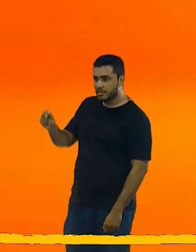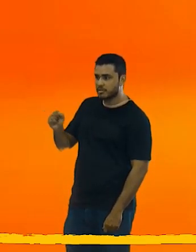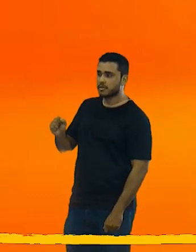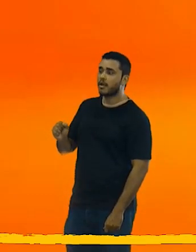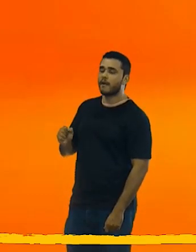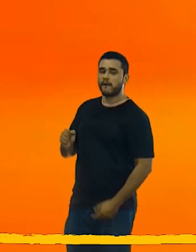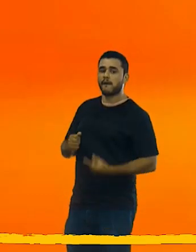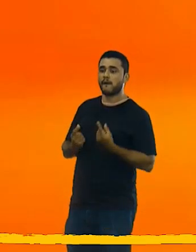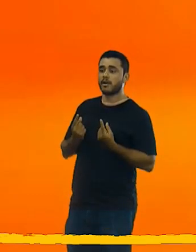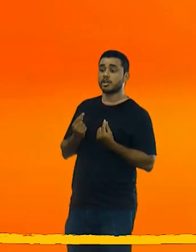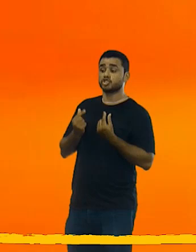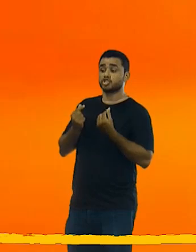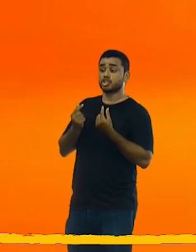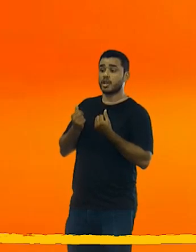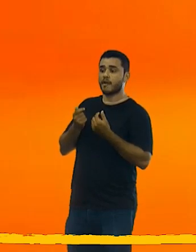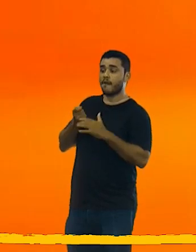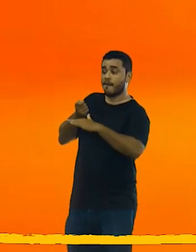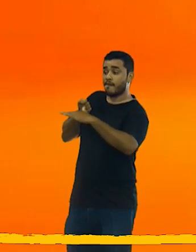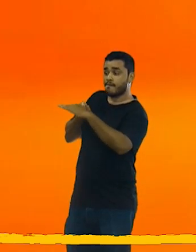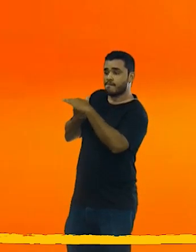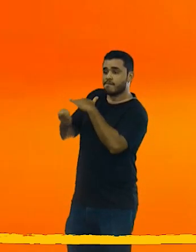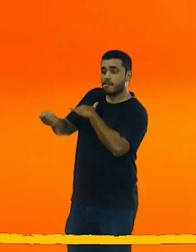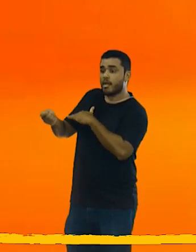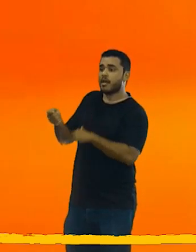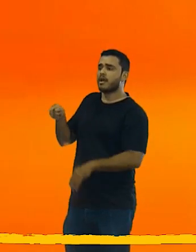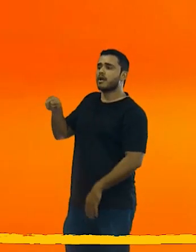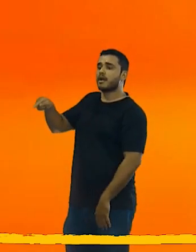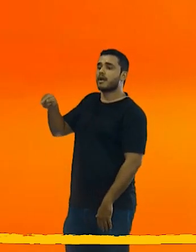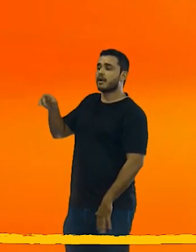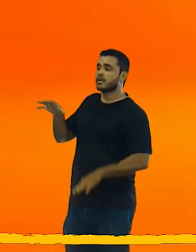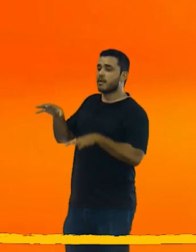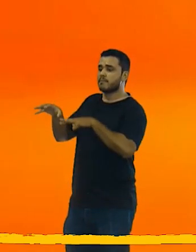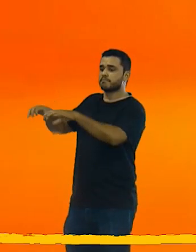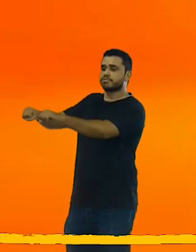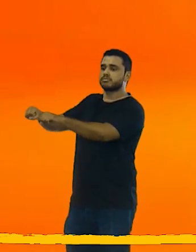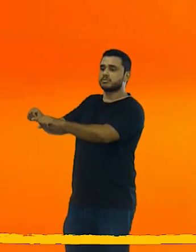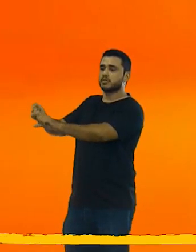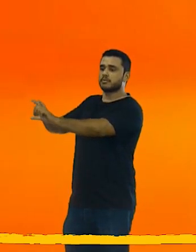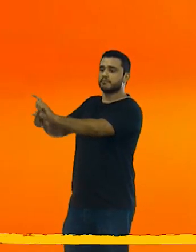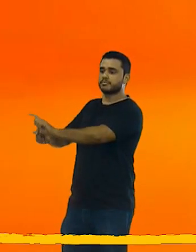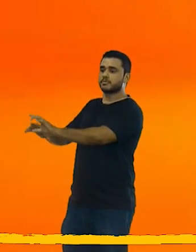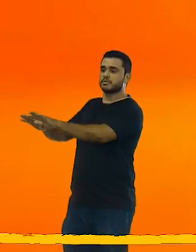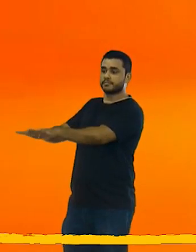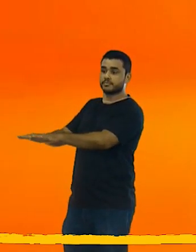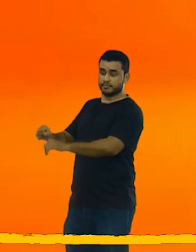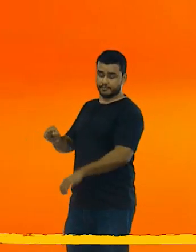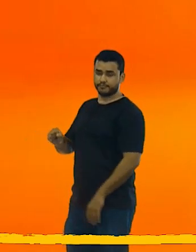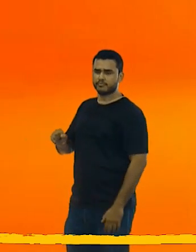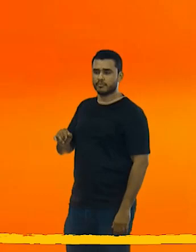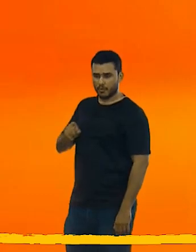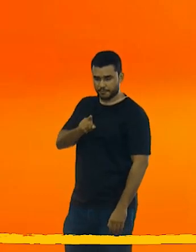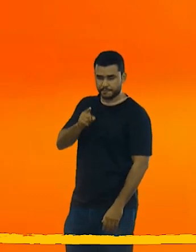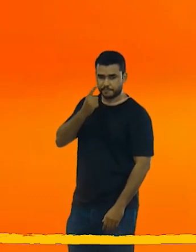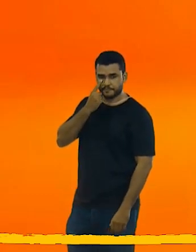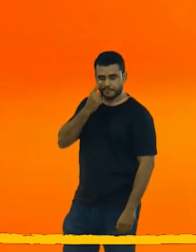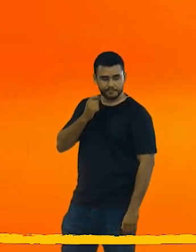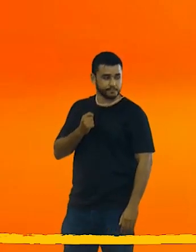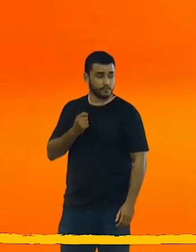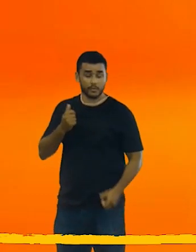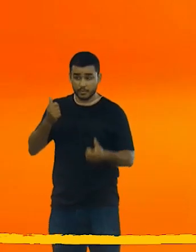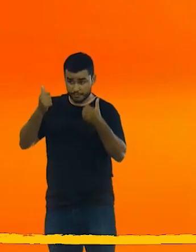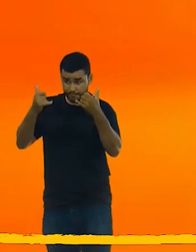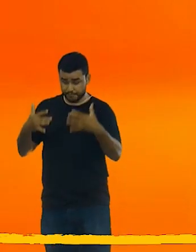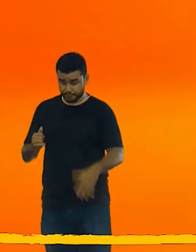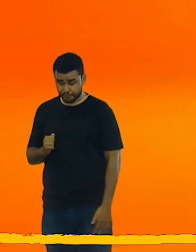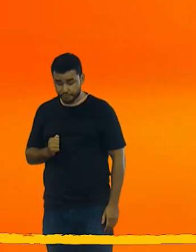com o objetivo de trazer o continente africano cada vez mais dependente de si. Presta atenção no que eu vou lhe dizer. Quando você